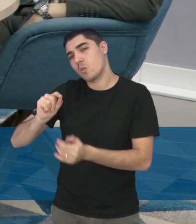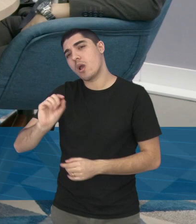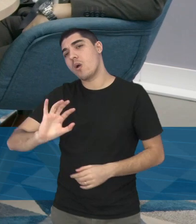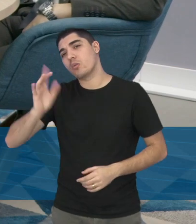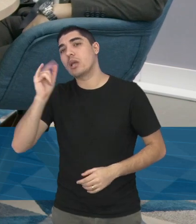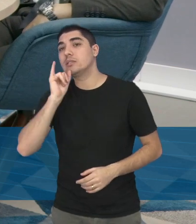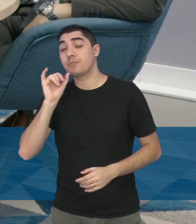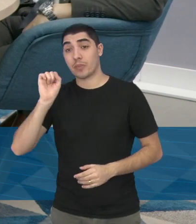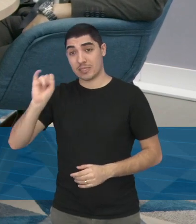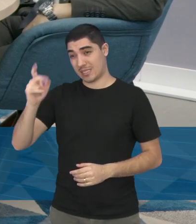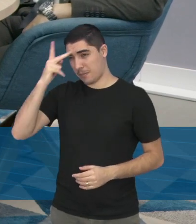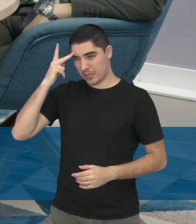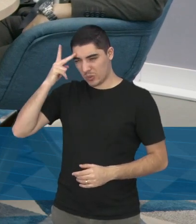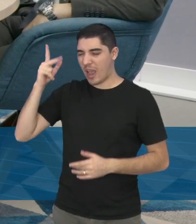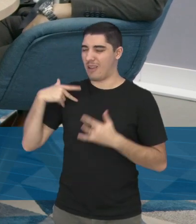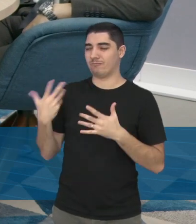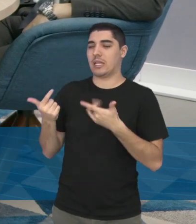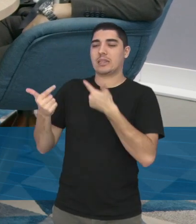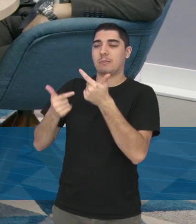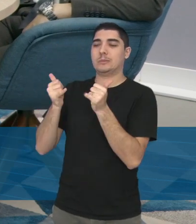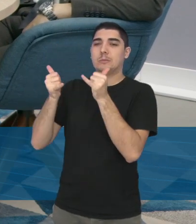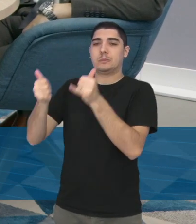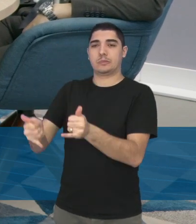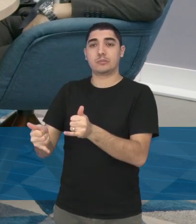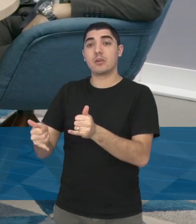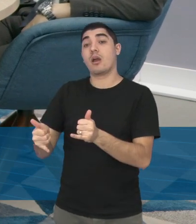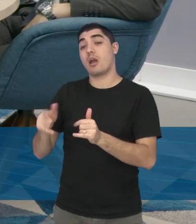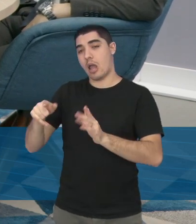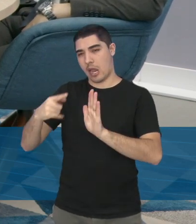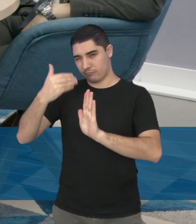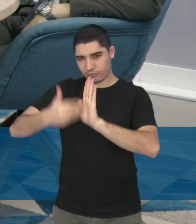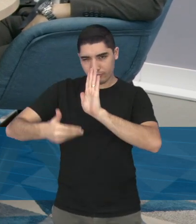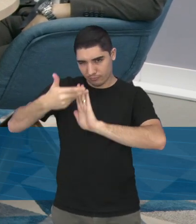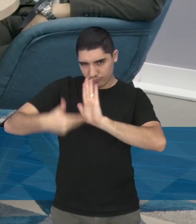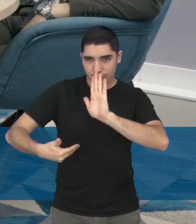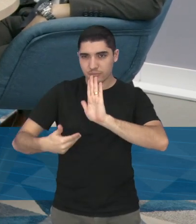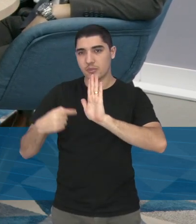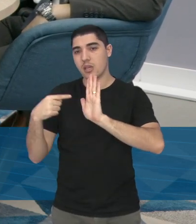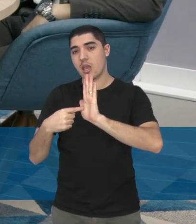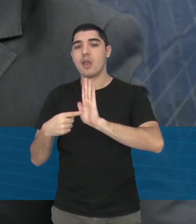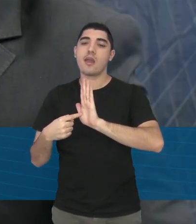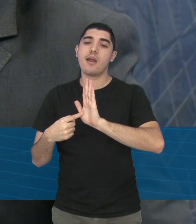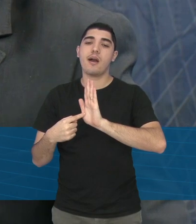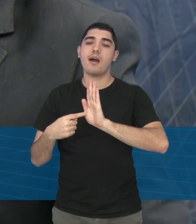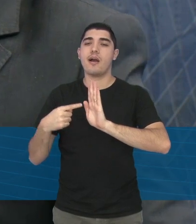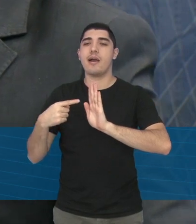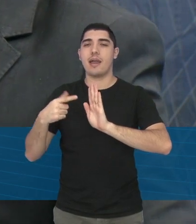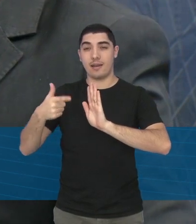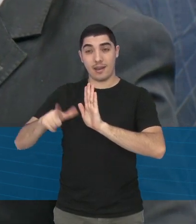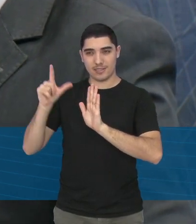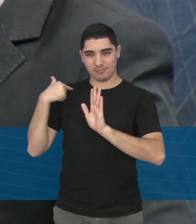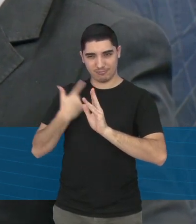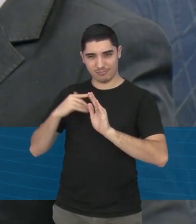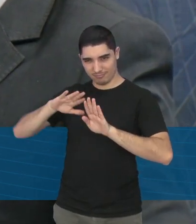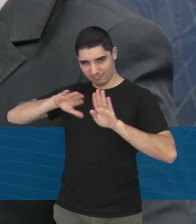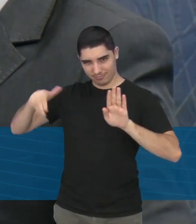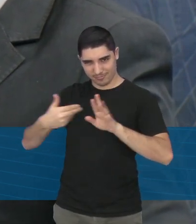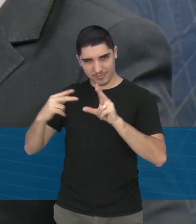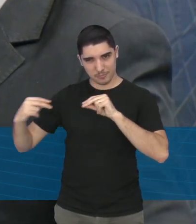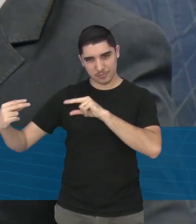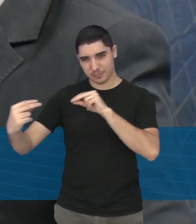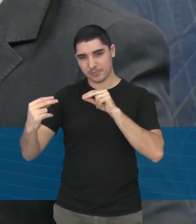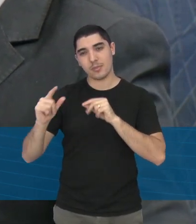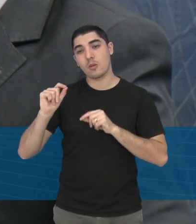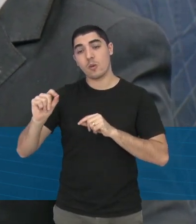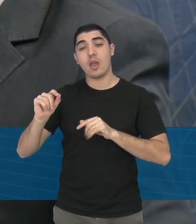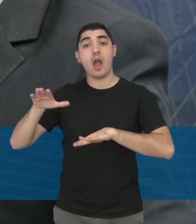acontece? Quando há rescisão do contrato de trabalho, nem sempre ela é pacífica. Né? Nós estávamos conversando aqui. Acontece algumas